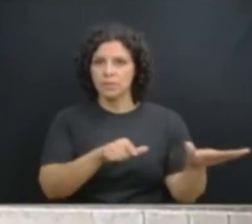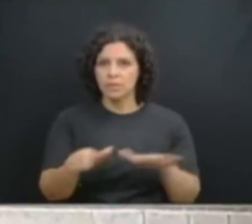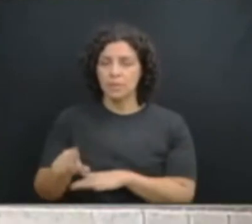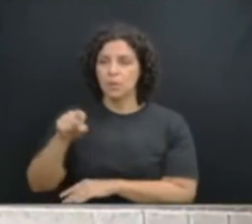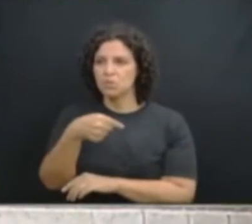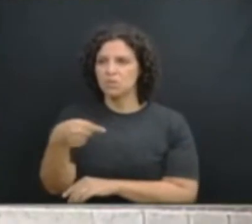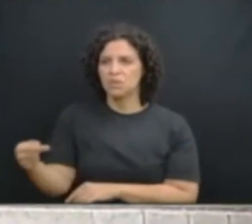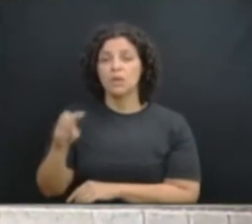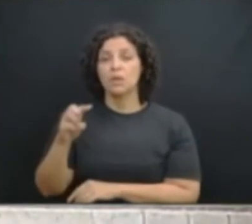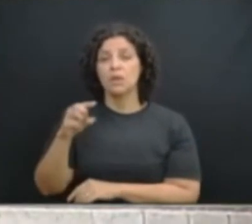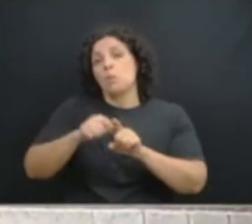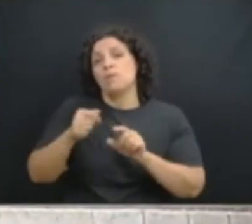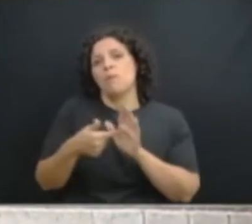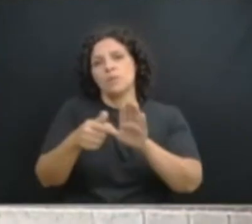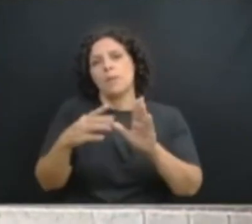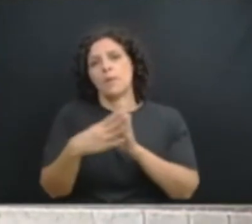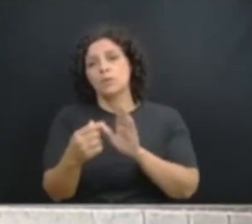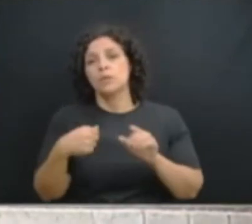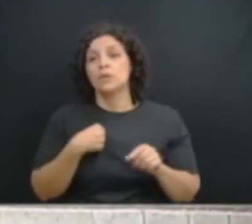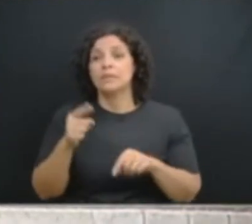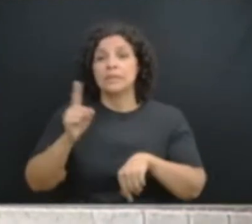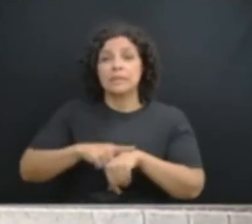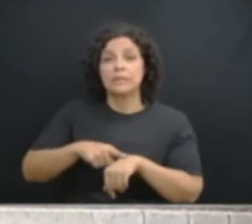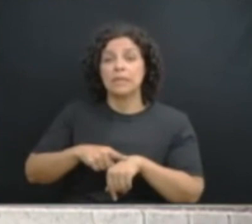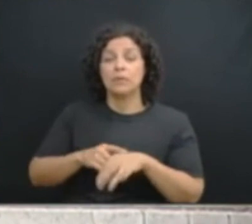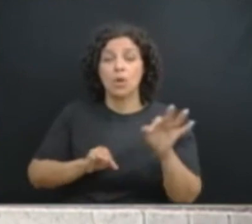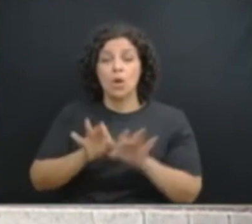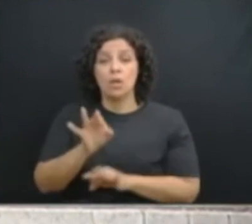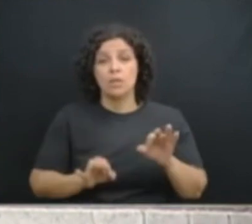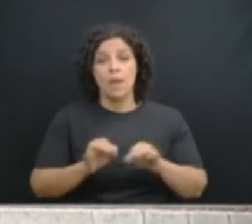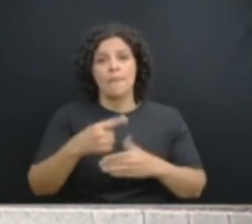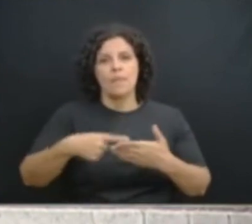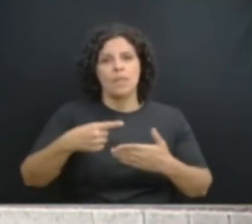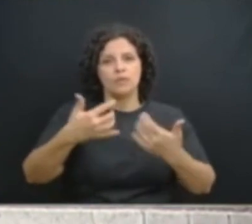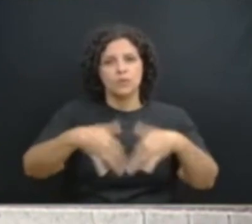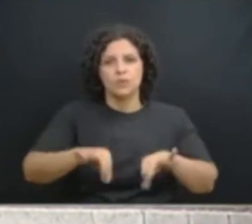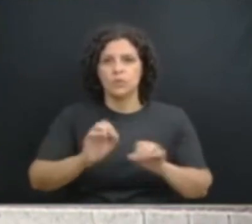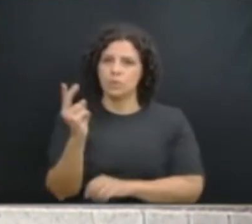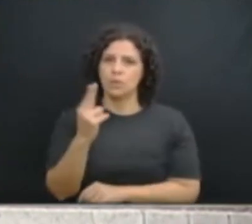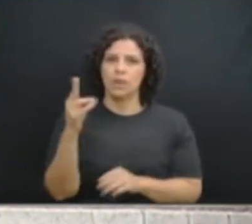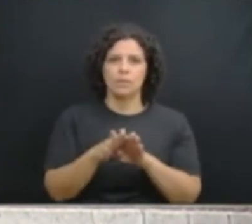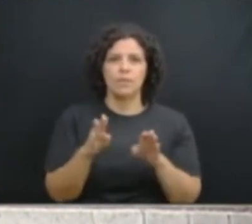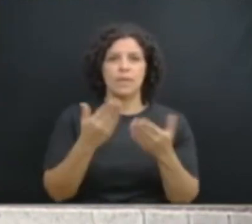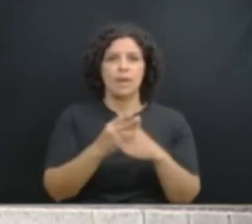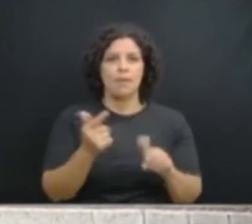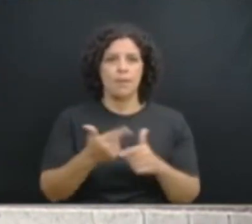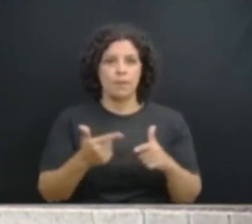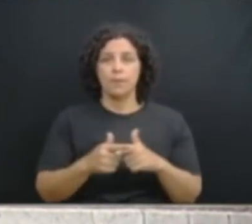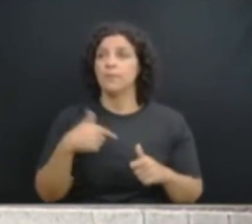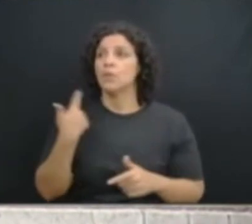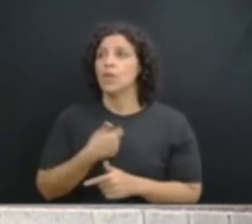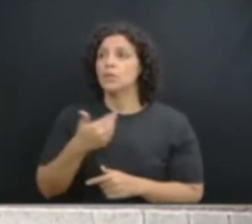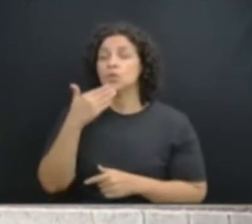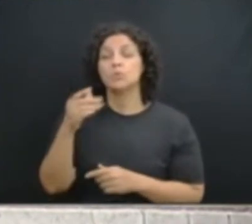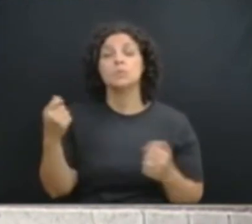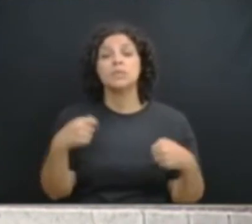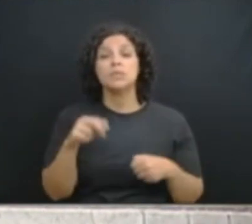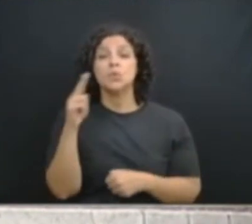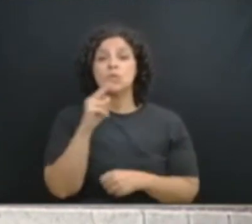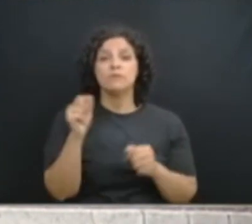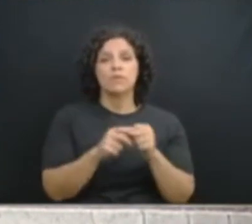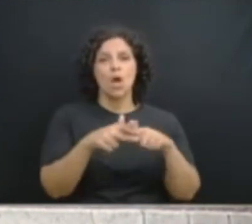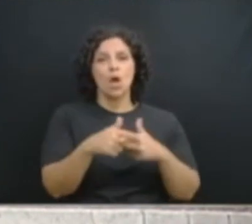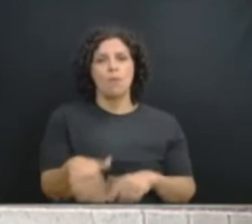semana que vem, ou daqui a um mês, não vai dar tempo de começar os pedágios funcionarem e acabar com o problema. Então tem que ser feita a